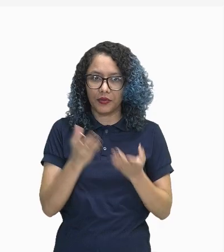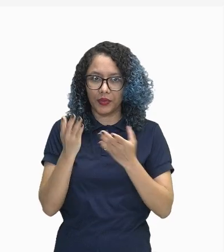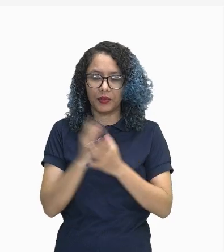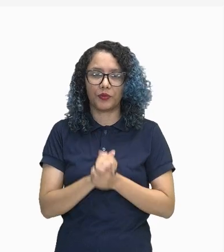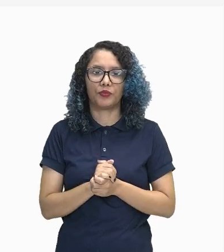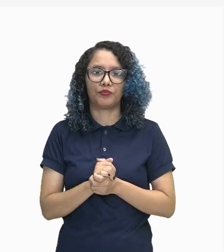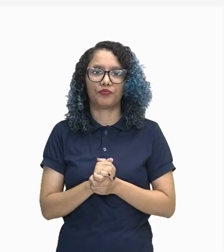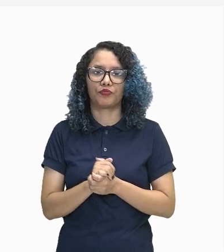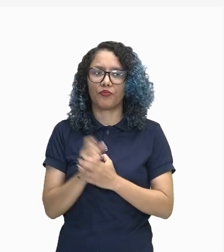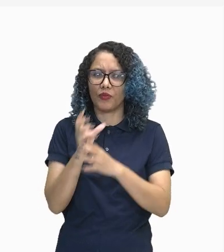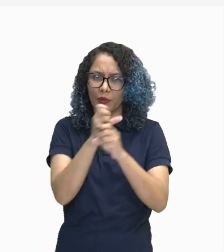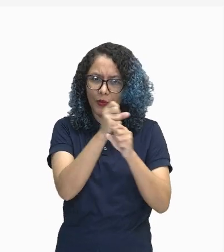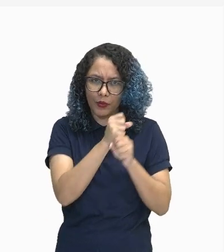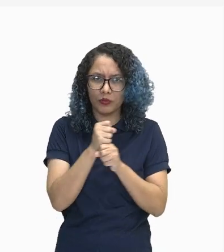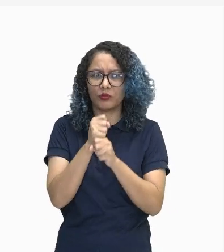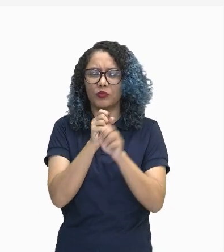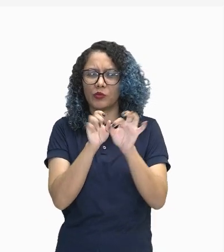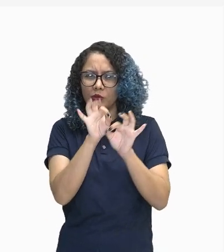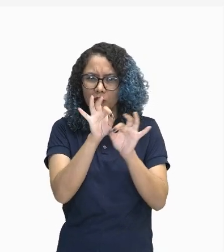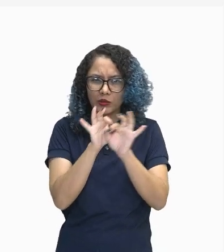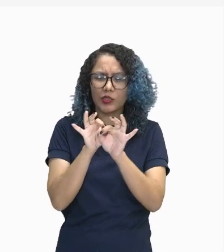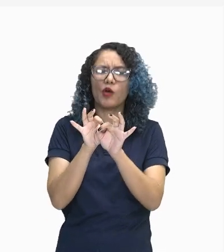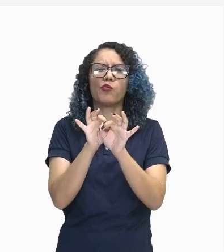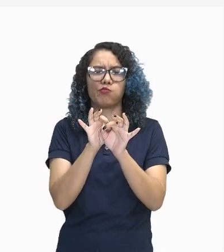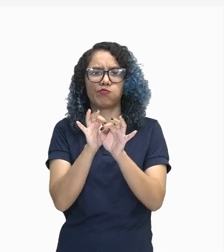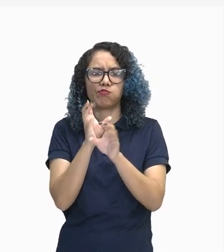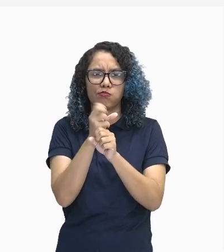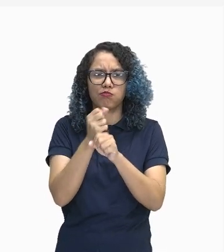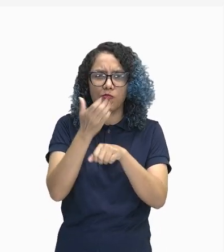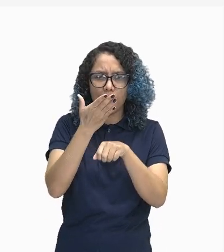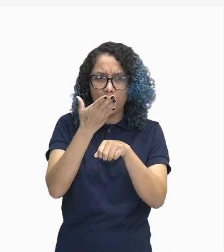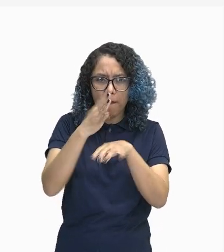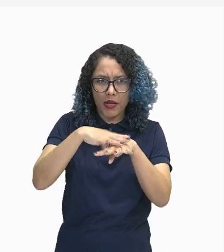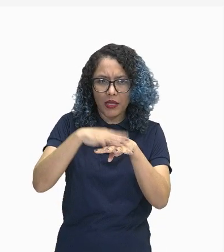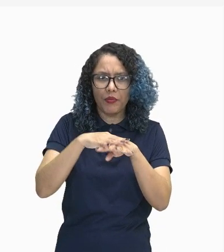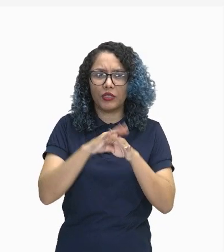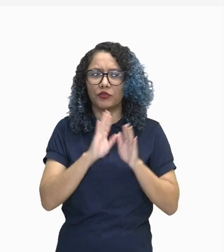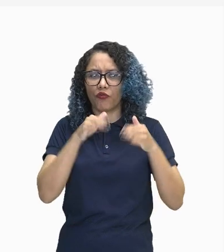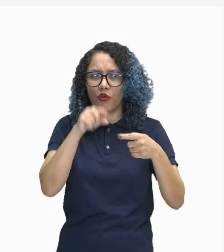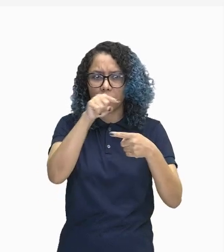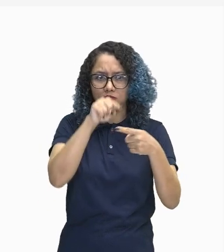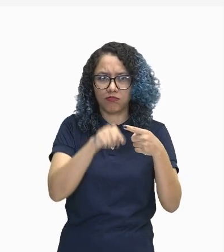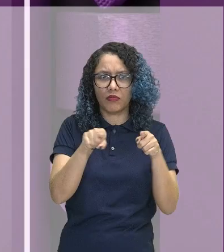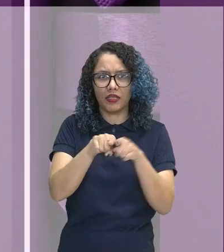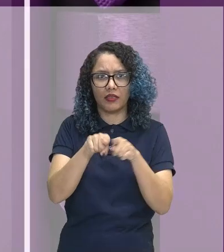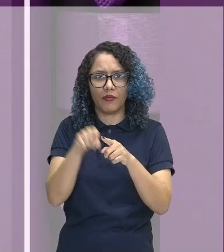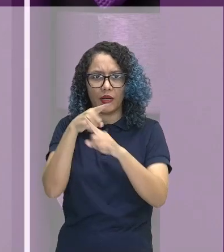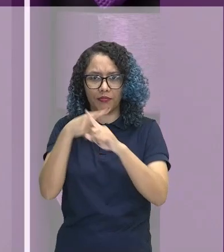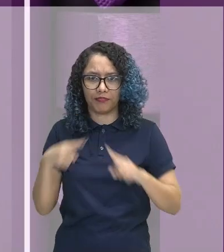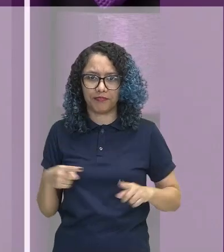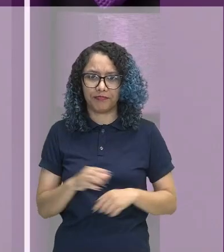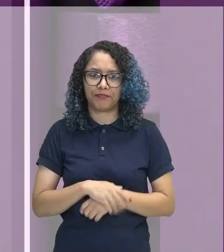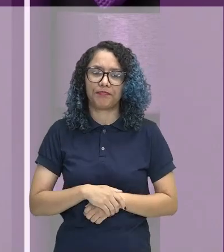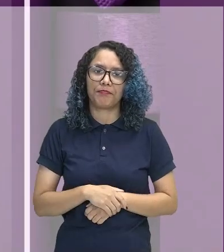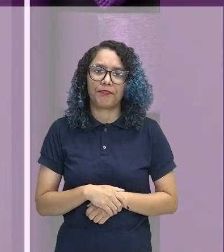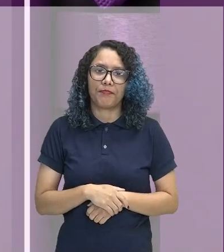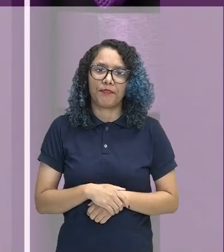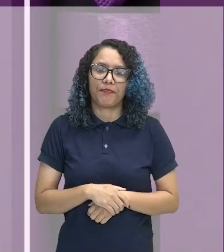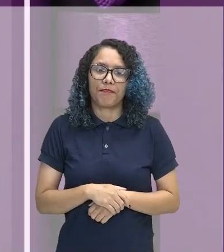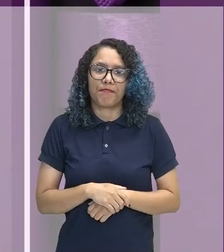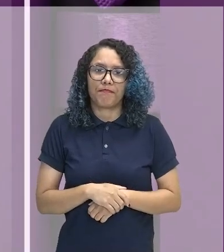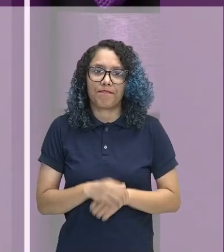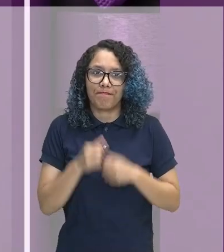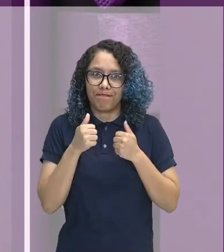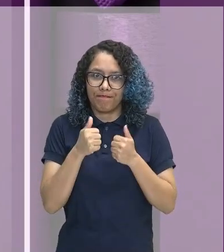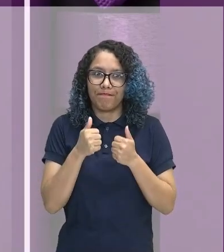só, resolução e elaboração de problemas que envolvam razão e proporção. Muito bem, meus queridos